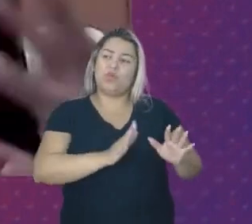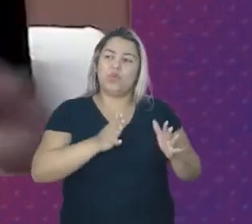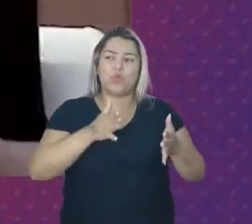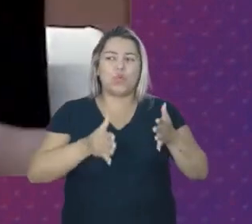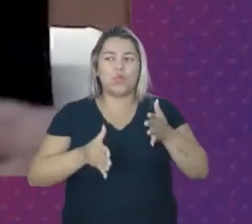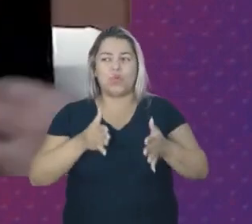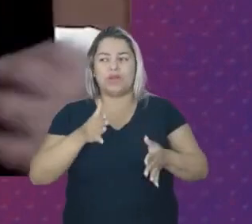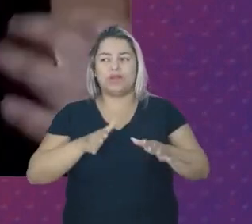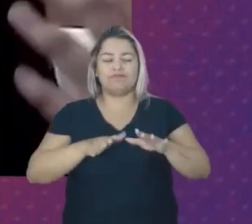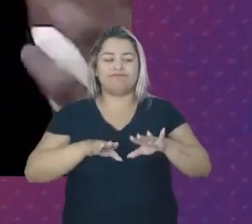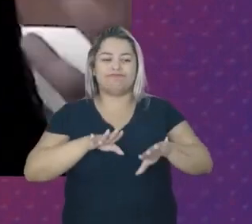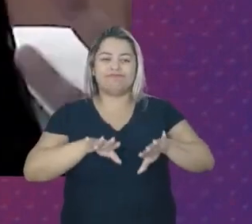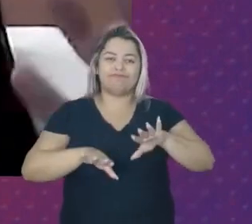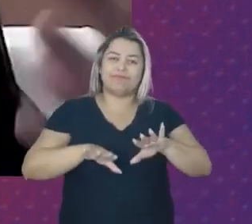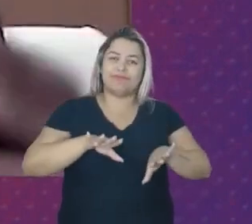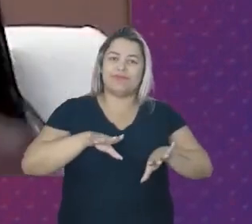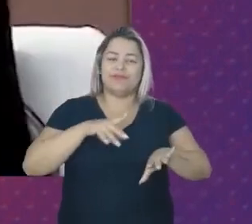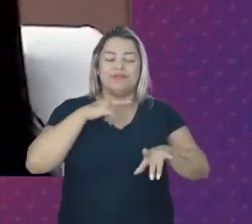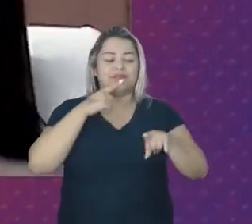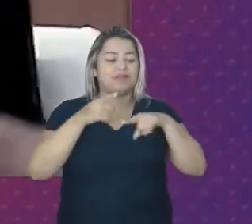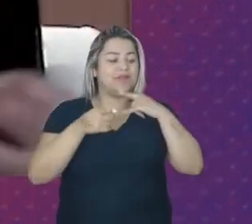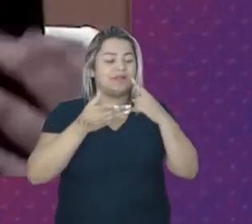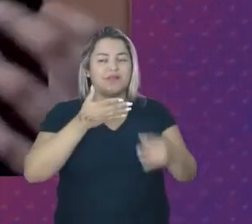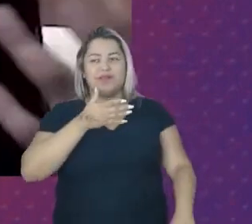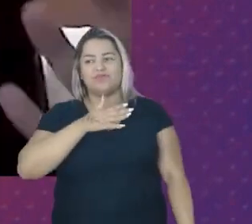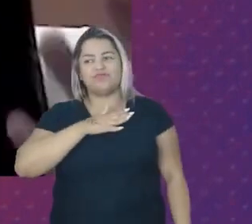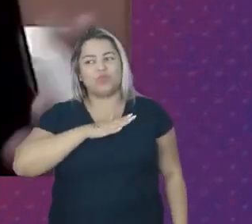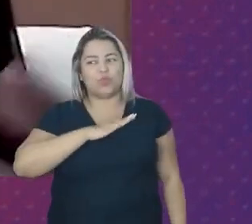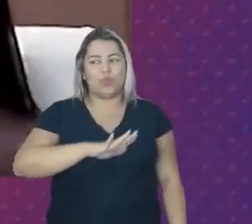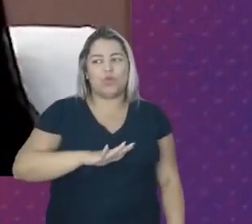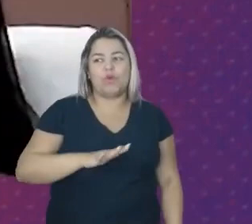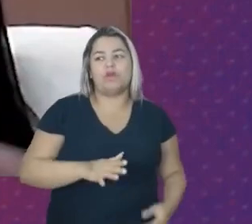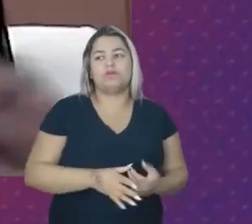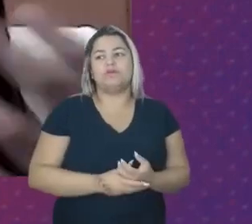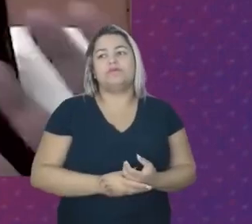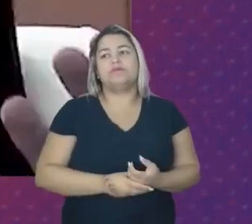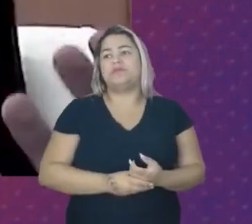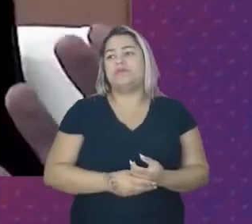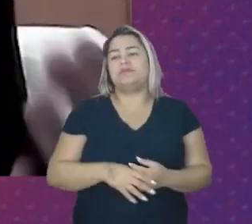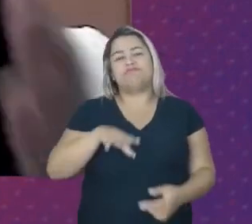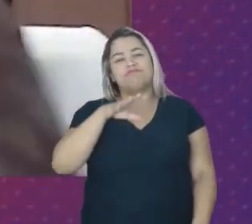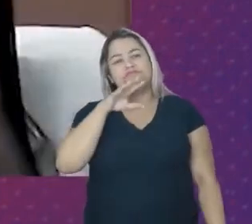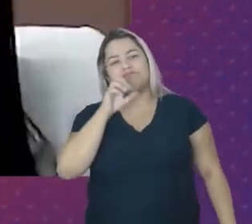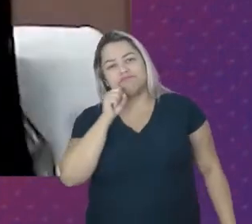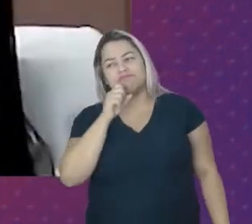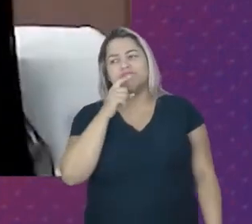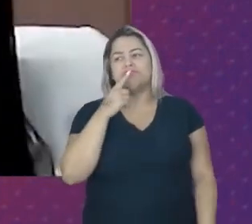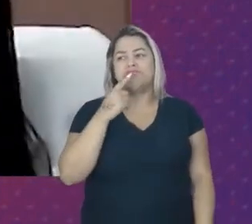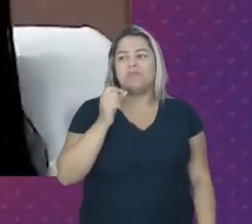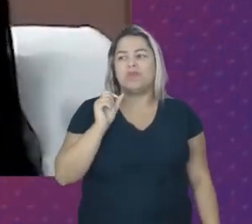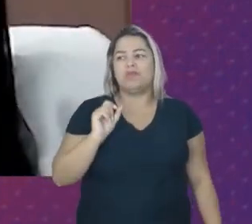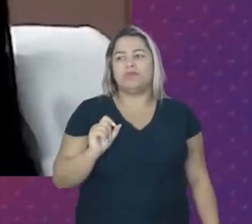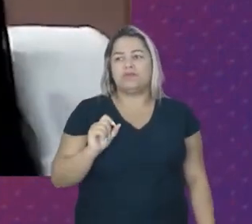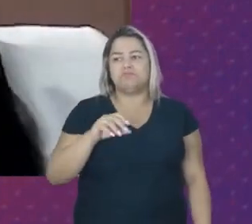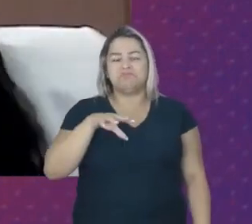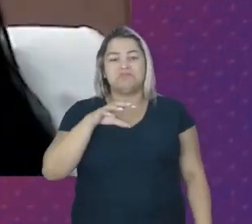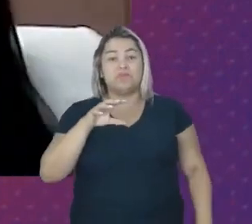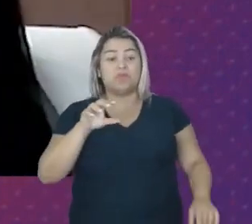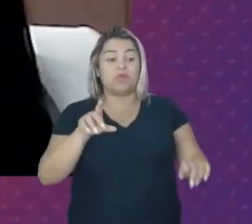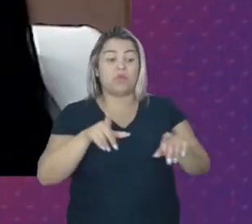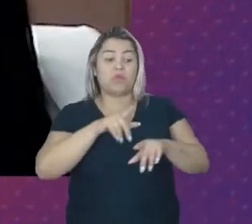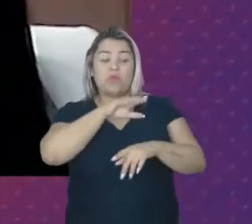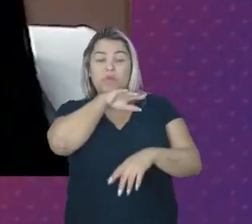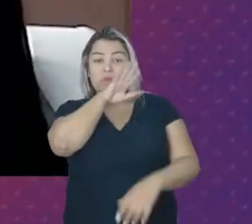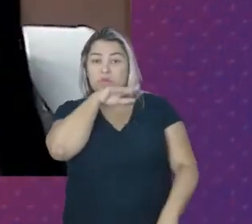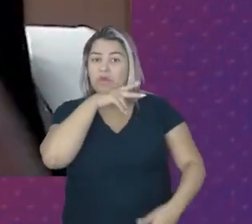meio, que ninguém nem gosta, nem desgosta muito, que não fede nem cheira, e isso é a pior coisa